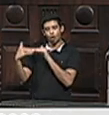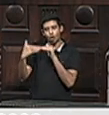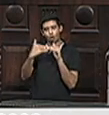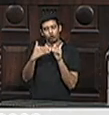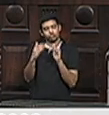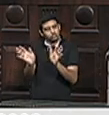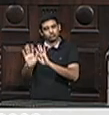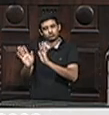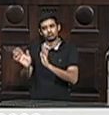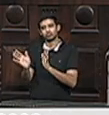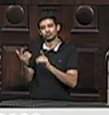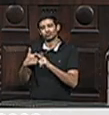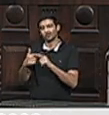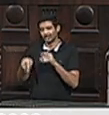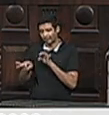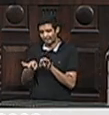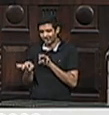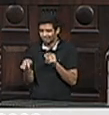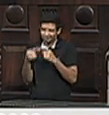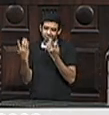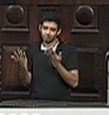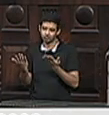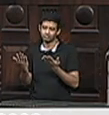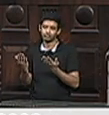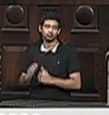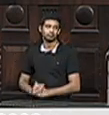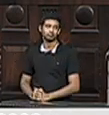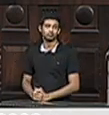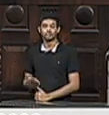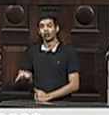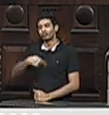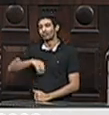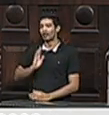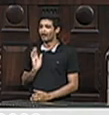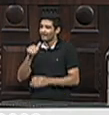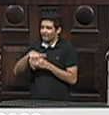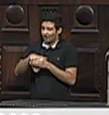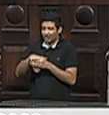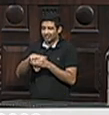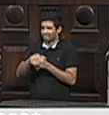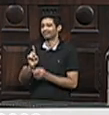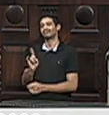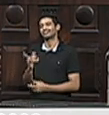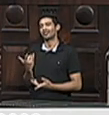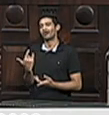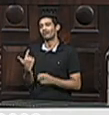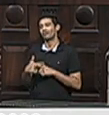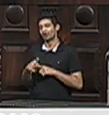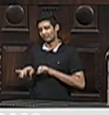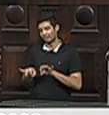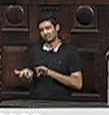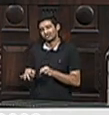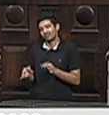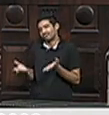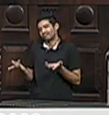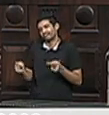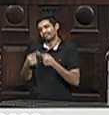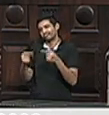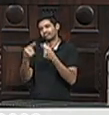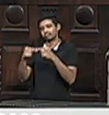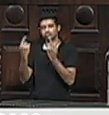Assembleia Legislativa uma nova mensagem, com a nova composição do Conselho, tendo ouvido patrões e empregados, para que nós aqui possamos